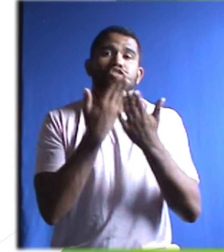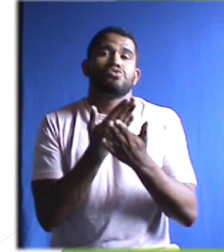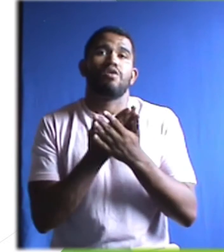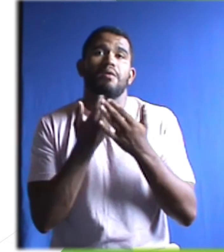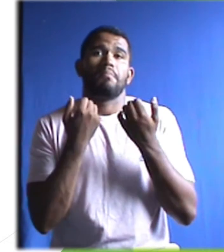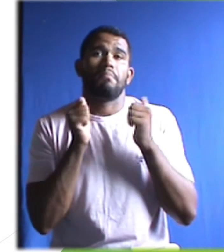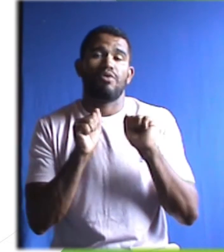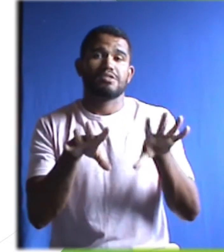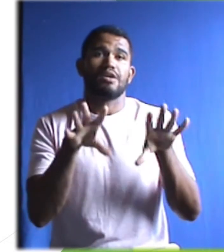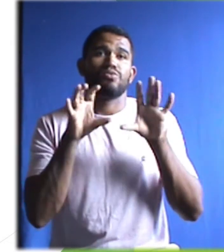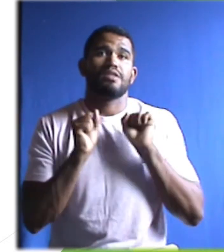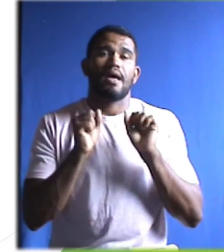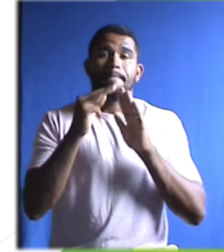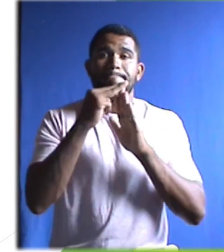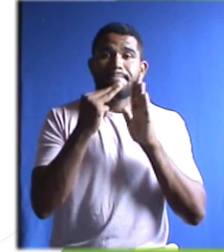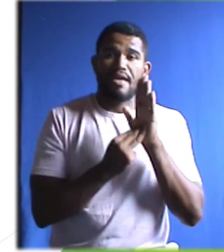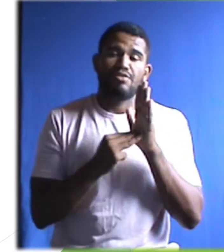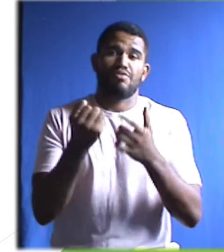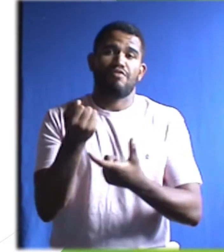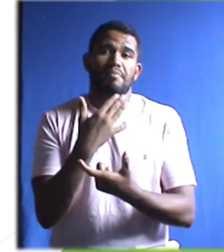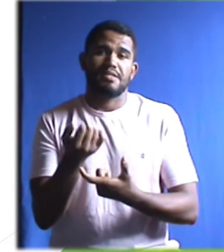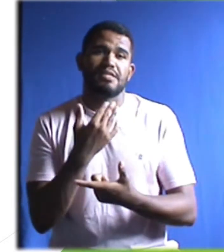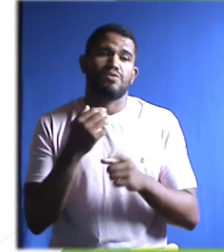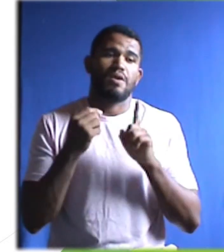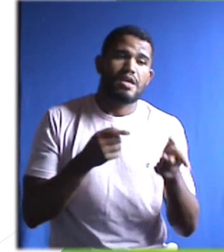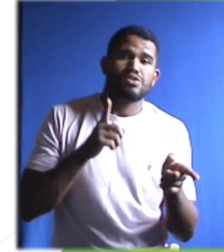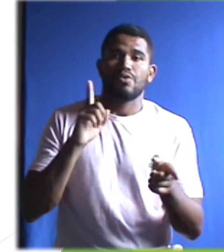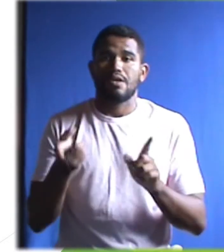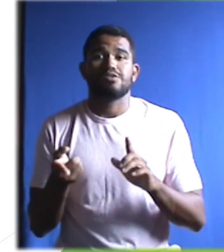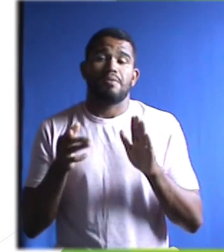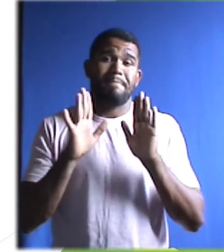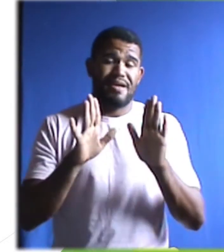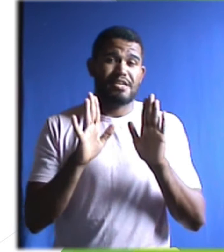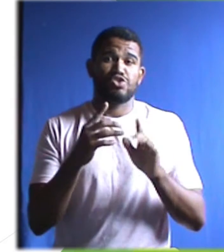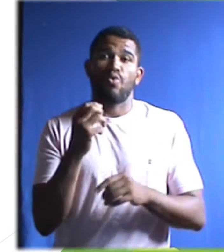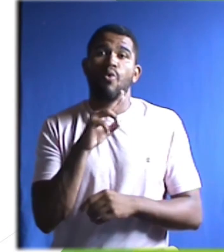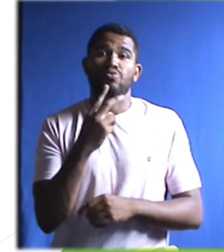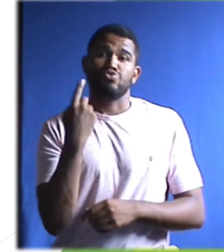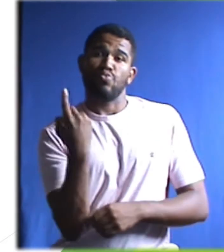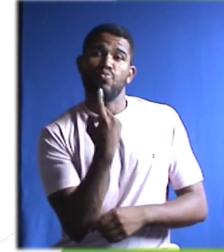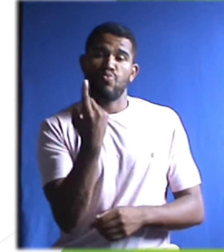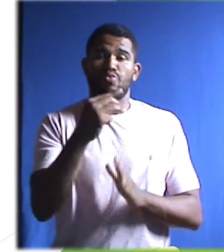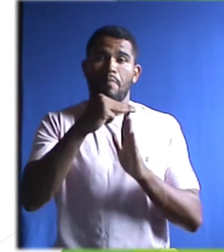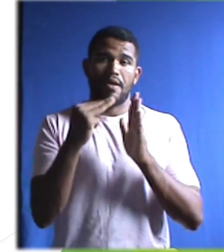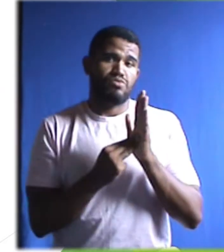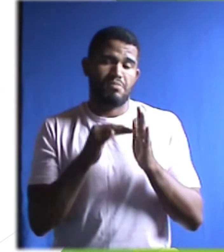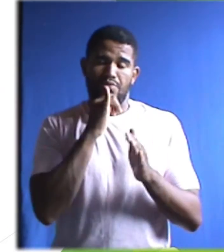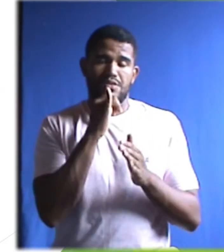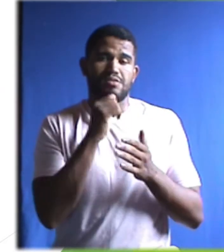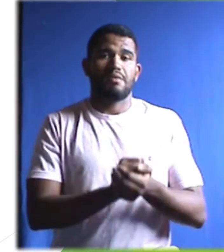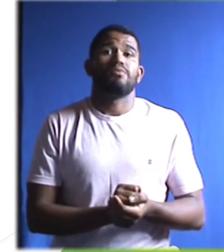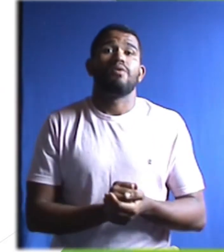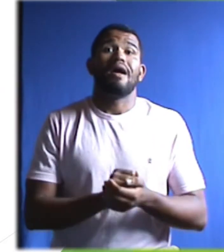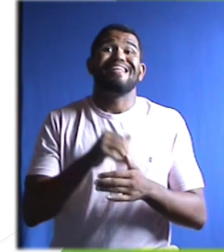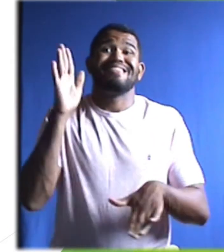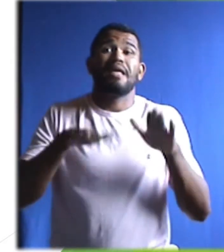escola podia adotar um método único de alfabetização. Porque existem métodos de alfabetização que contemplam ou não determinado